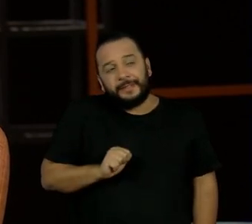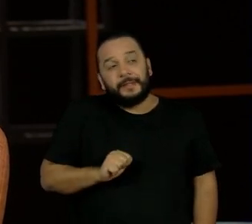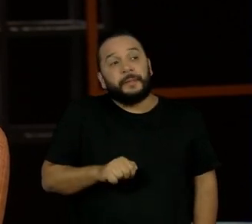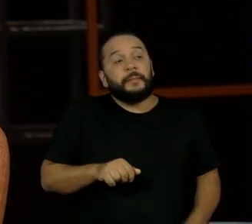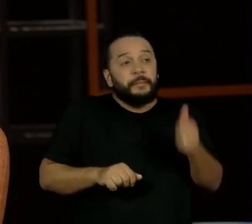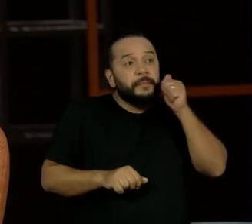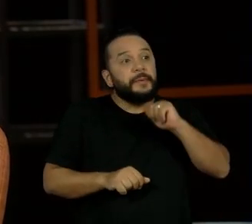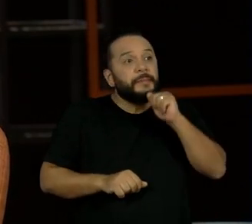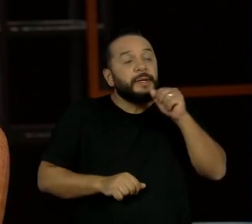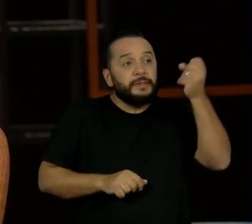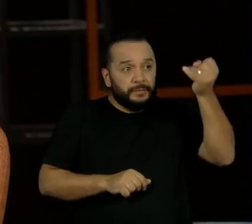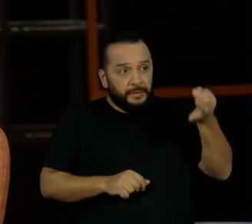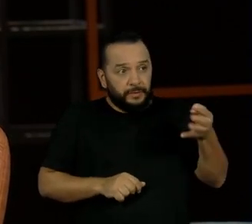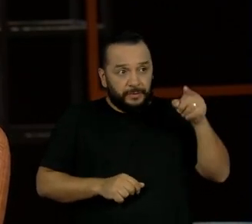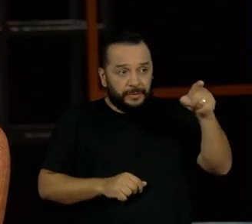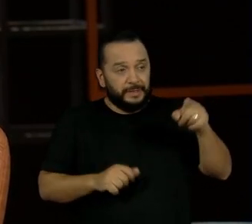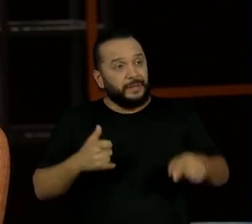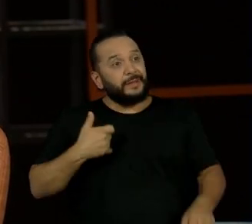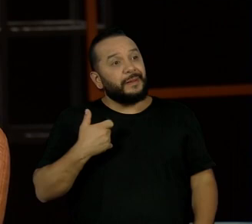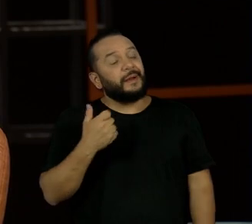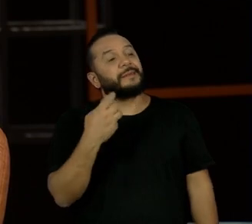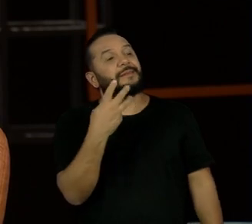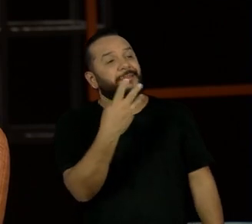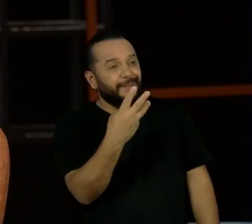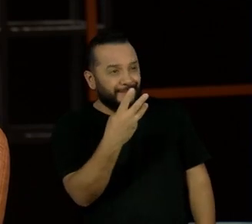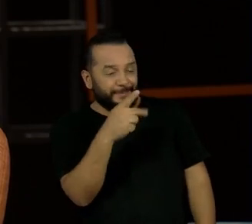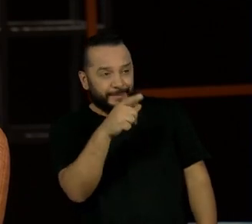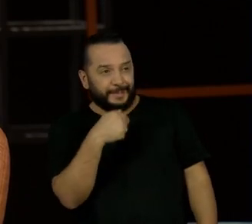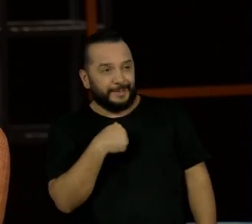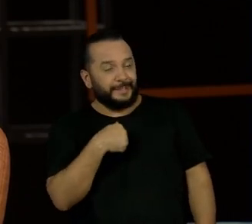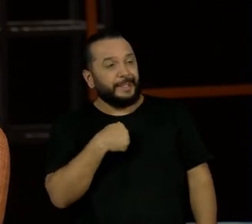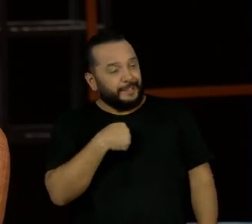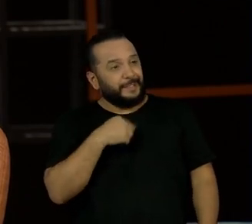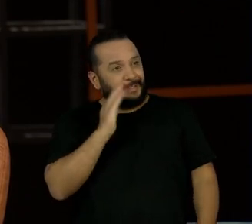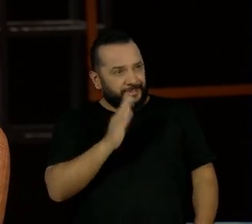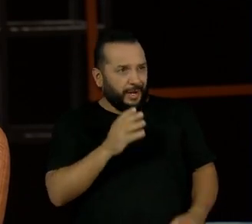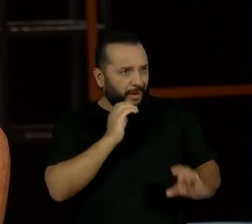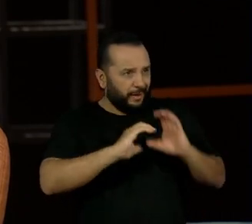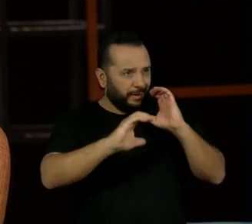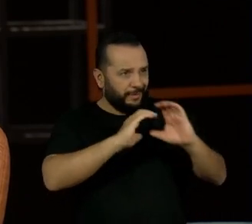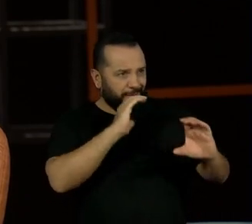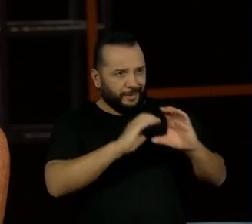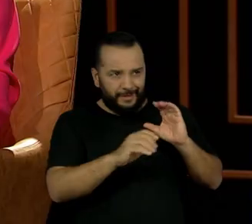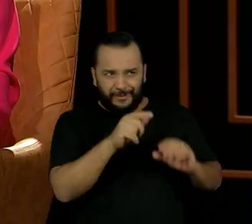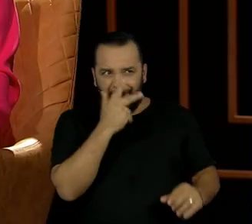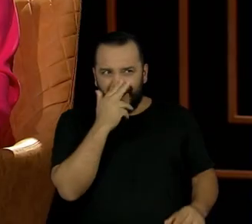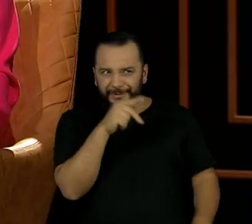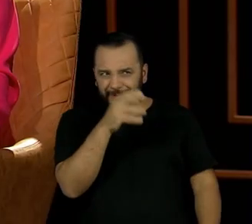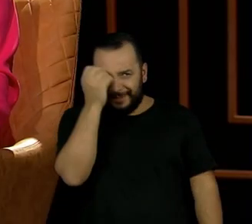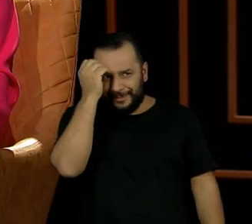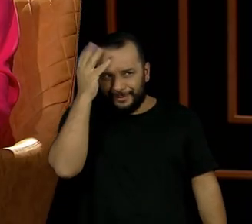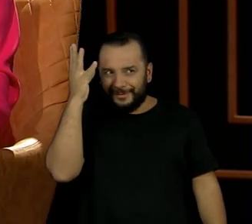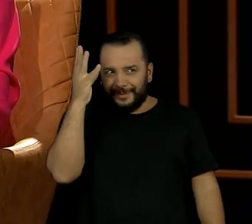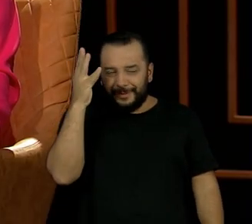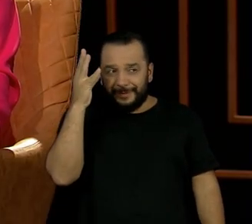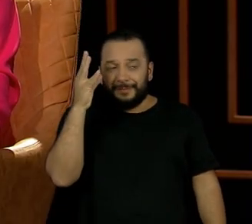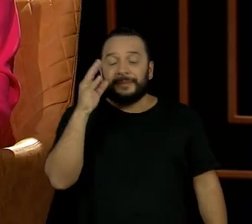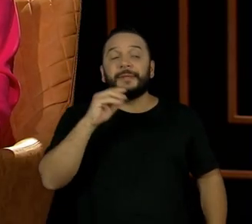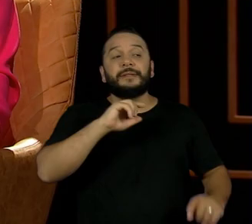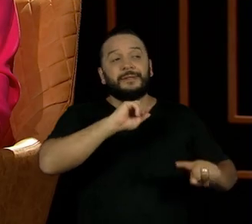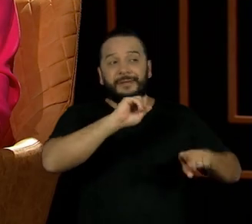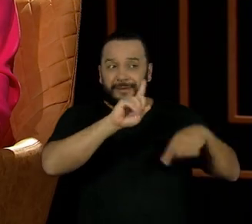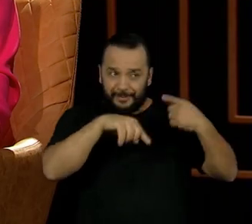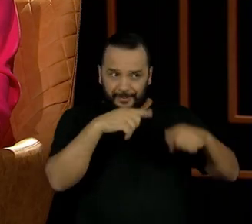disse que você já com três anos de idade já cantava já acordava cantando é possível que você não lembre disso né mas ela disse que depois